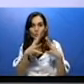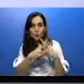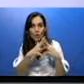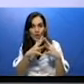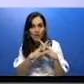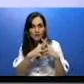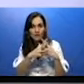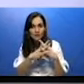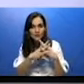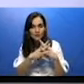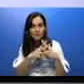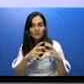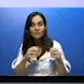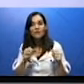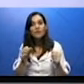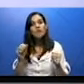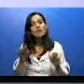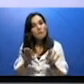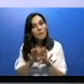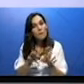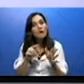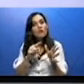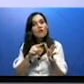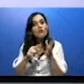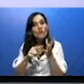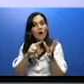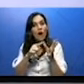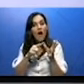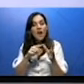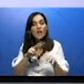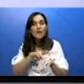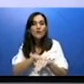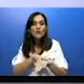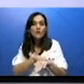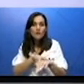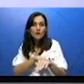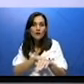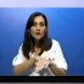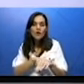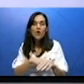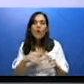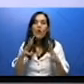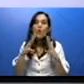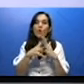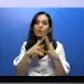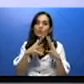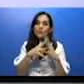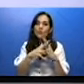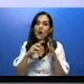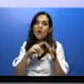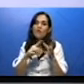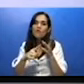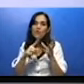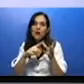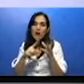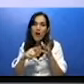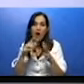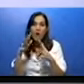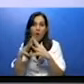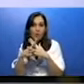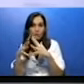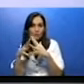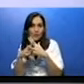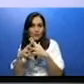vogal de verde consoante vogal consoante e de amarelo consoante vogal